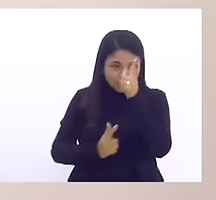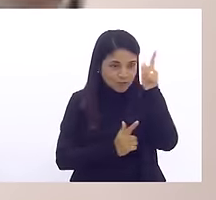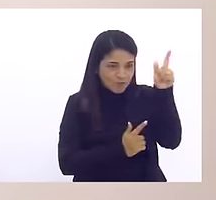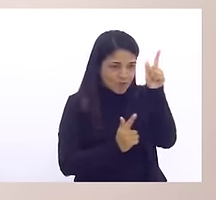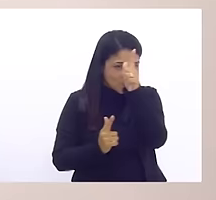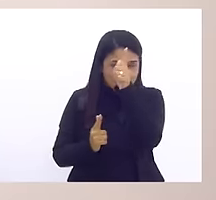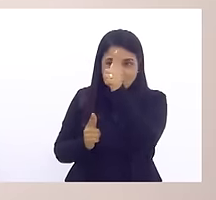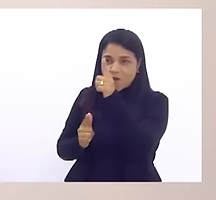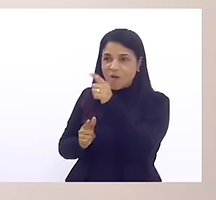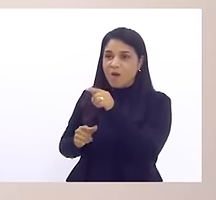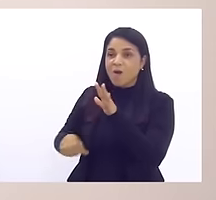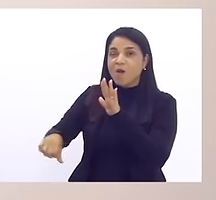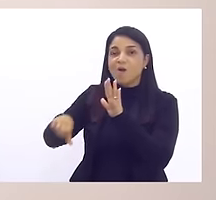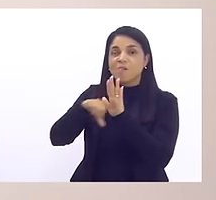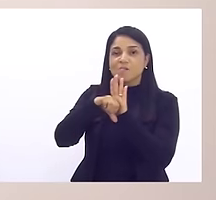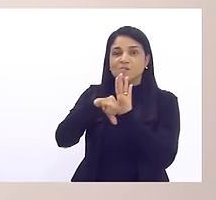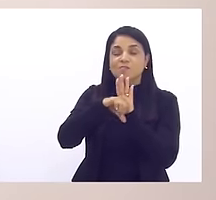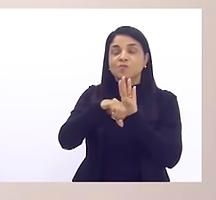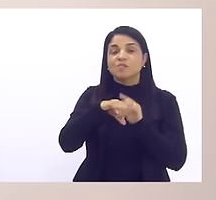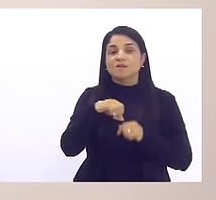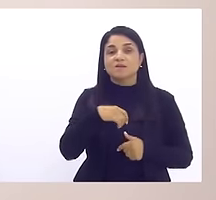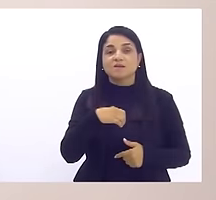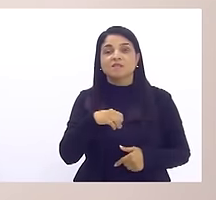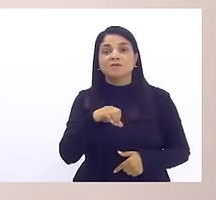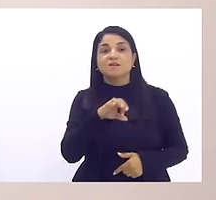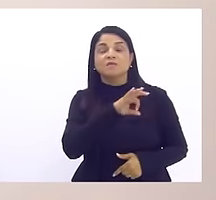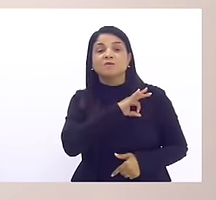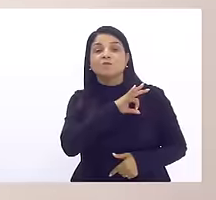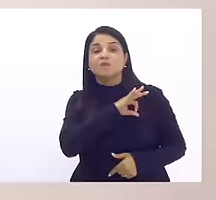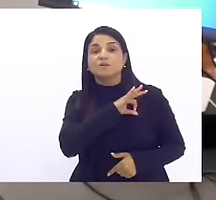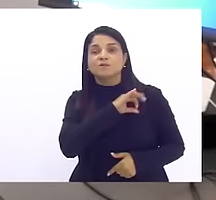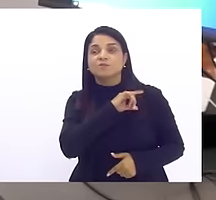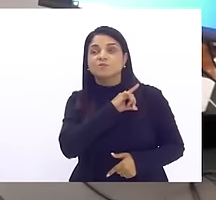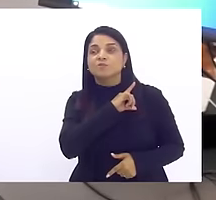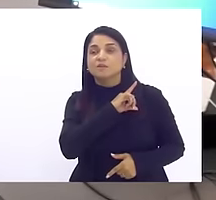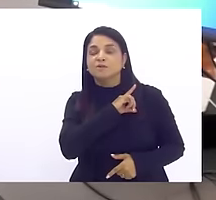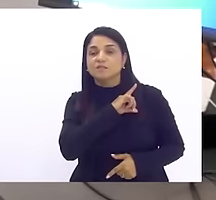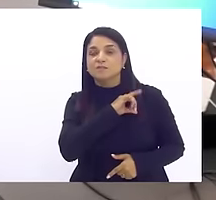polícia leva mal não o teto faz isso porque pelo menos eu não posso fazer